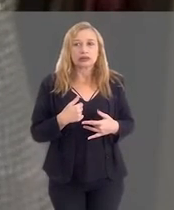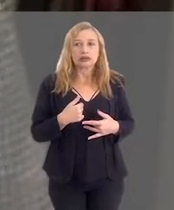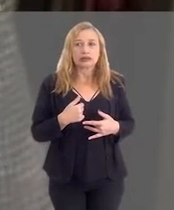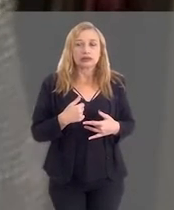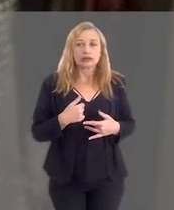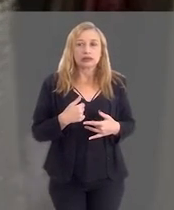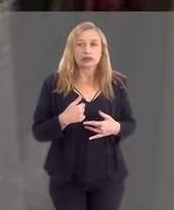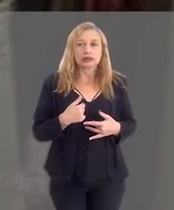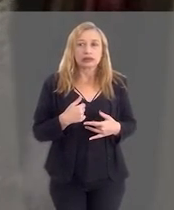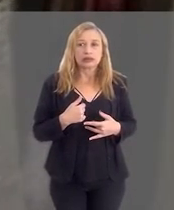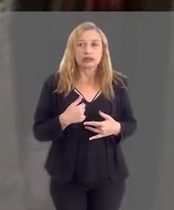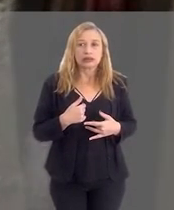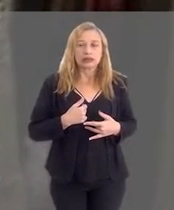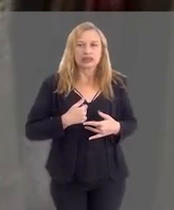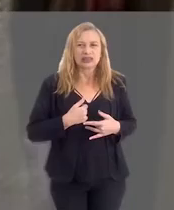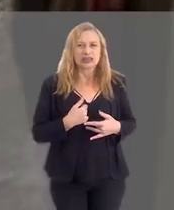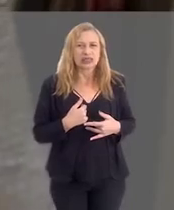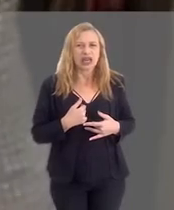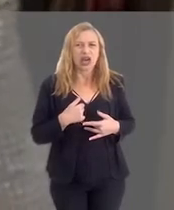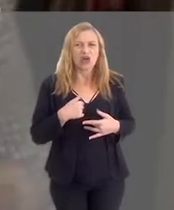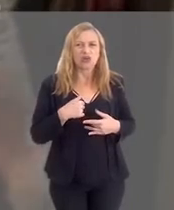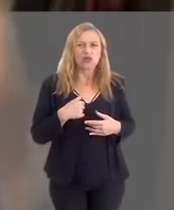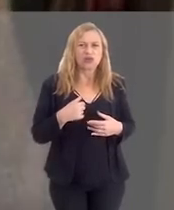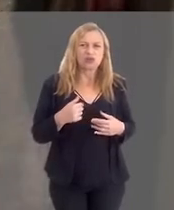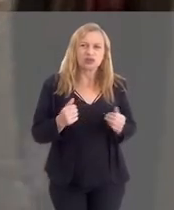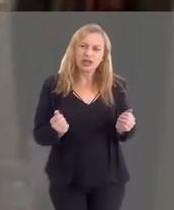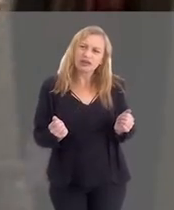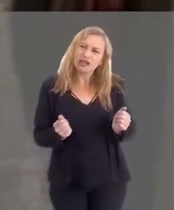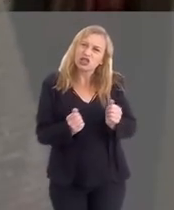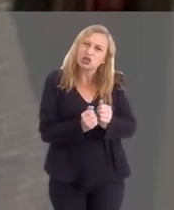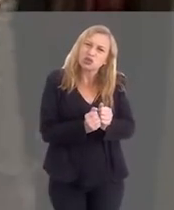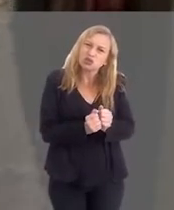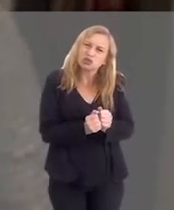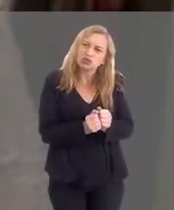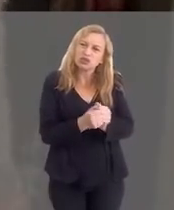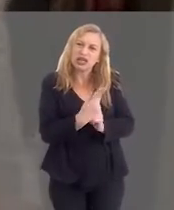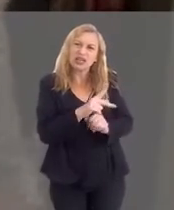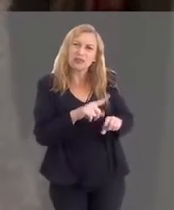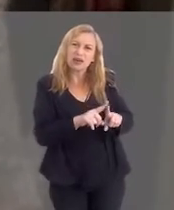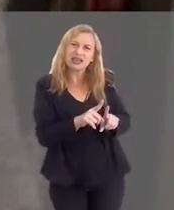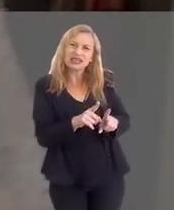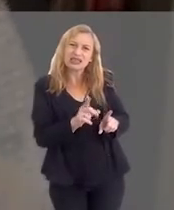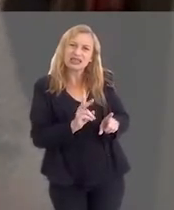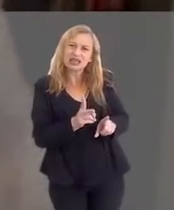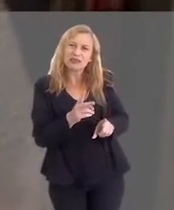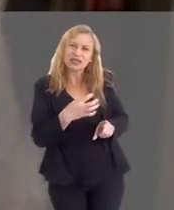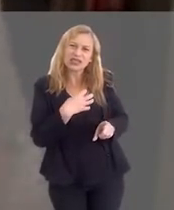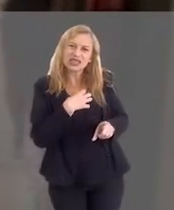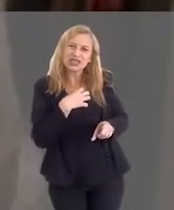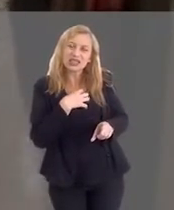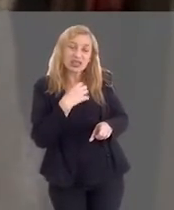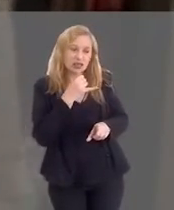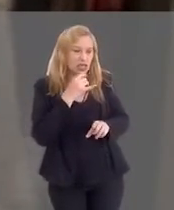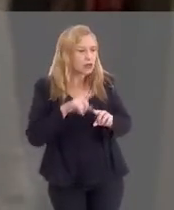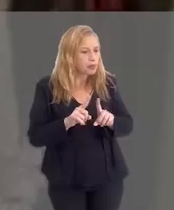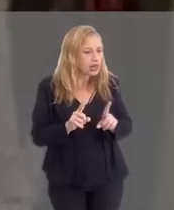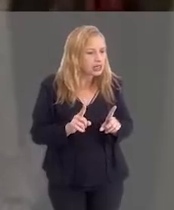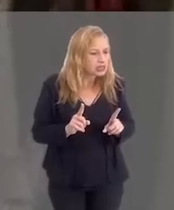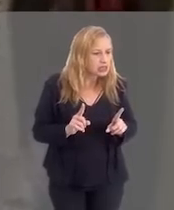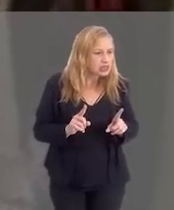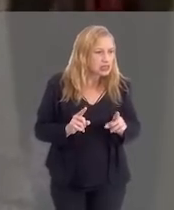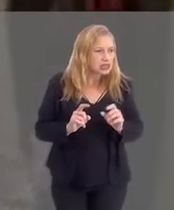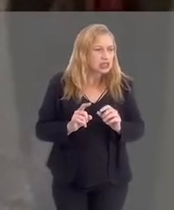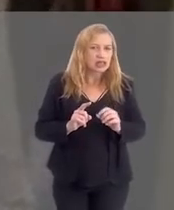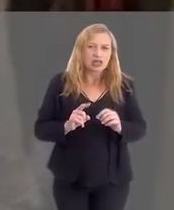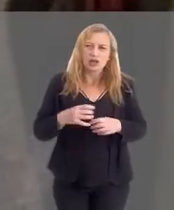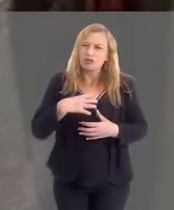ali muito muito aguerrida, muito envolvida, mas sempre tinha alguma coisa que não ia, né? E